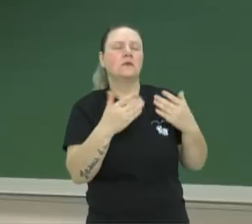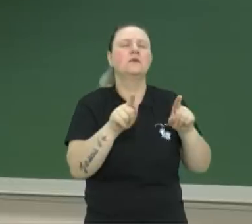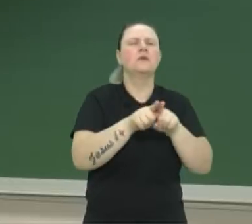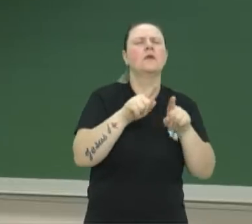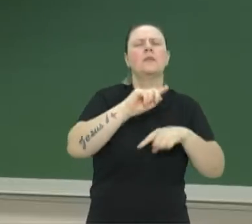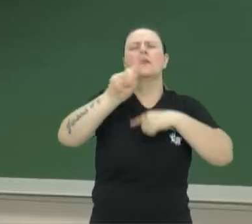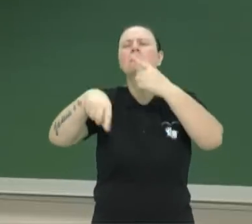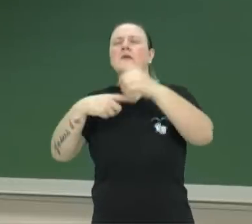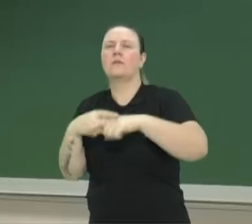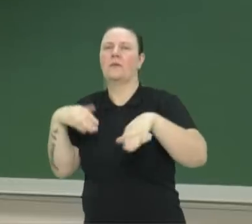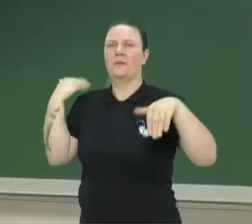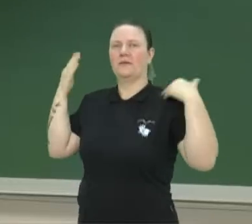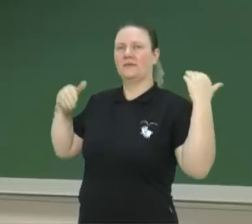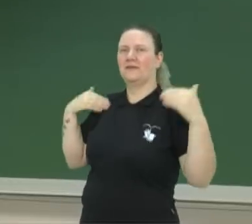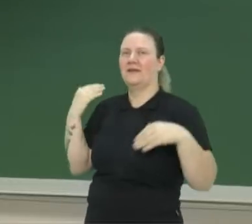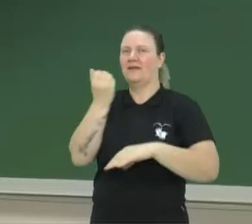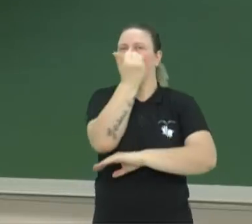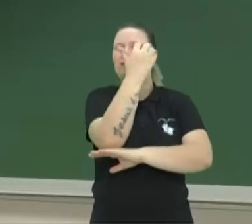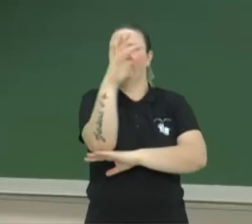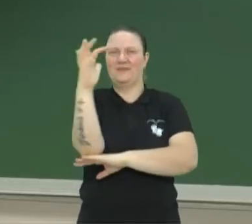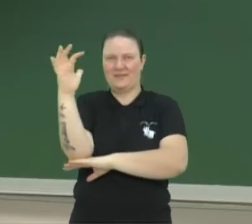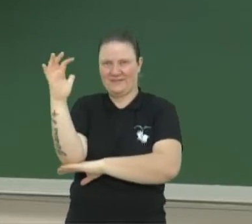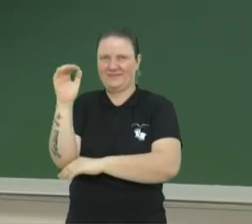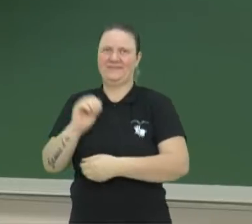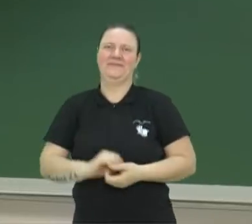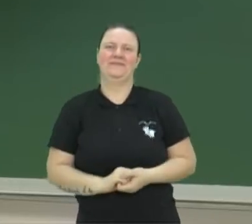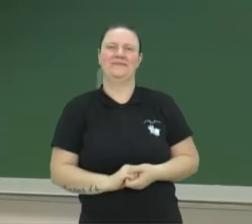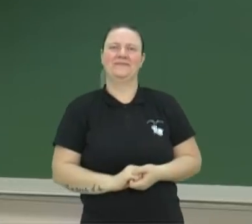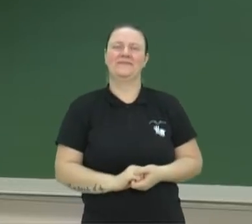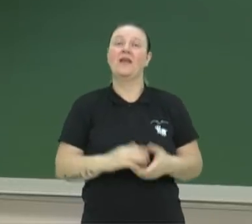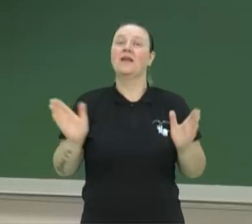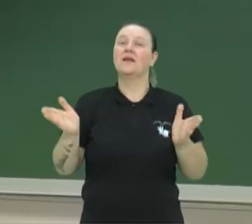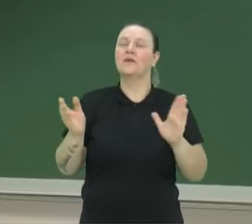beleza? Então, continuando aqui o nosso conteúdo,